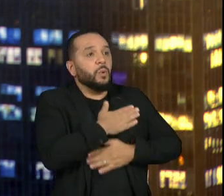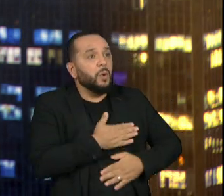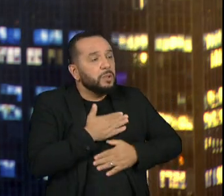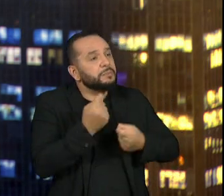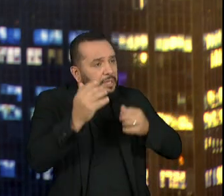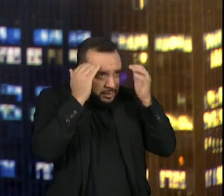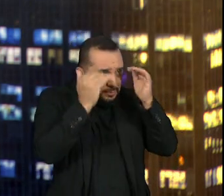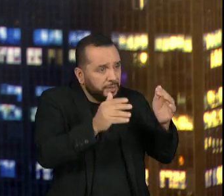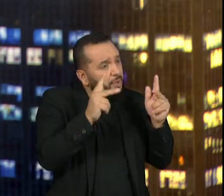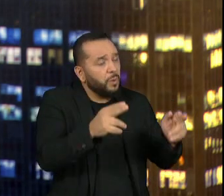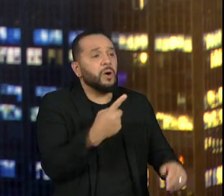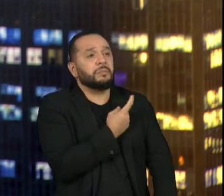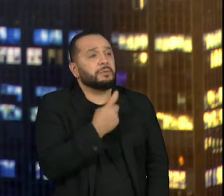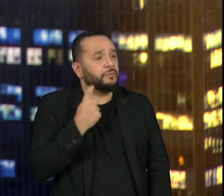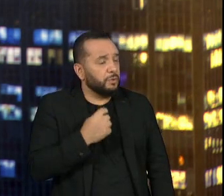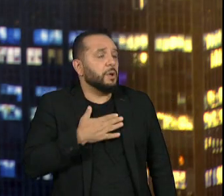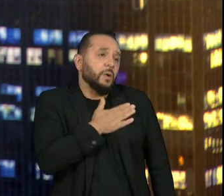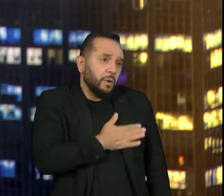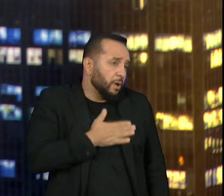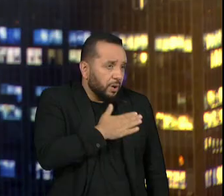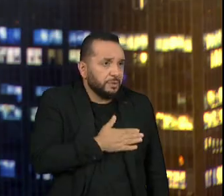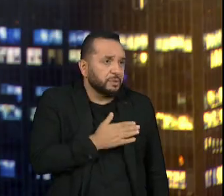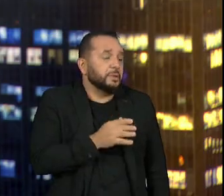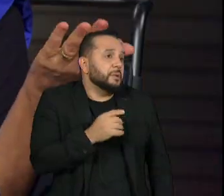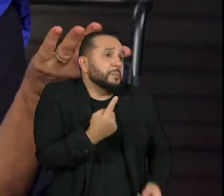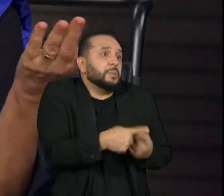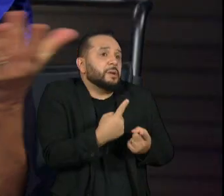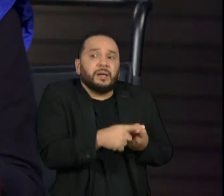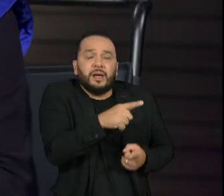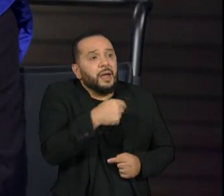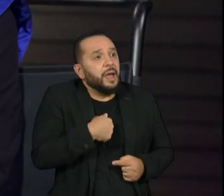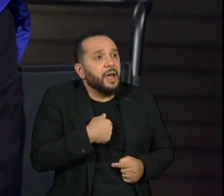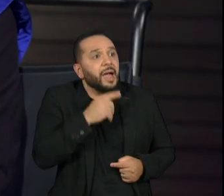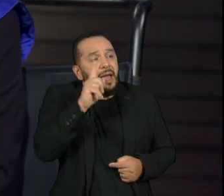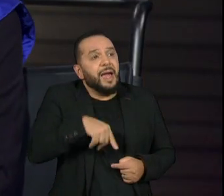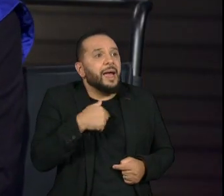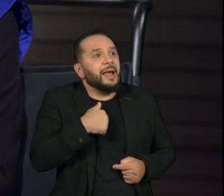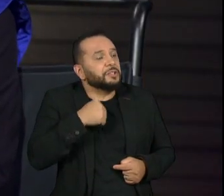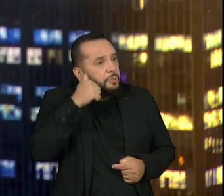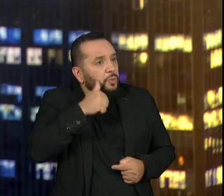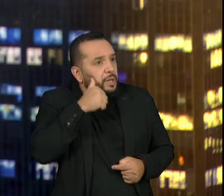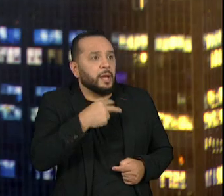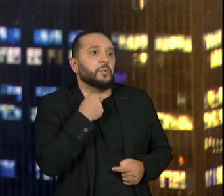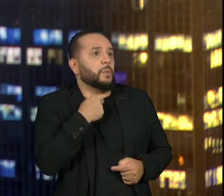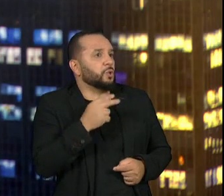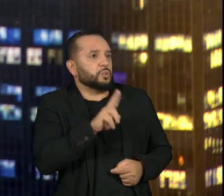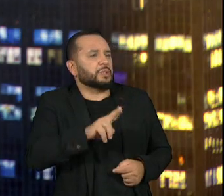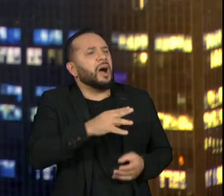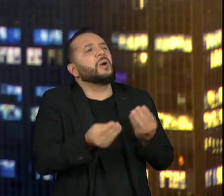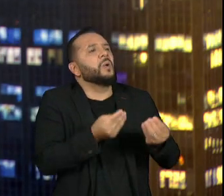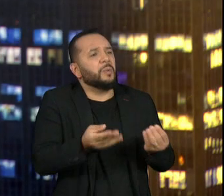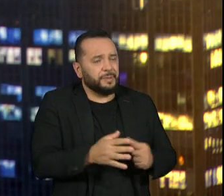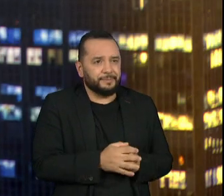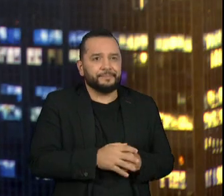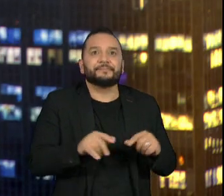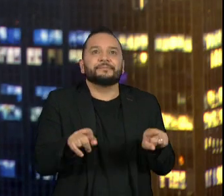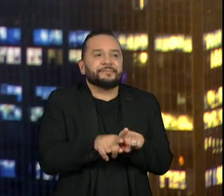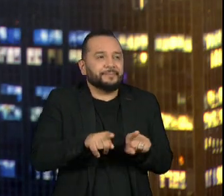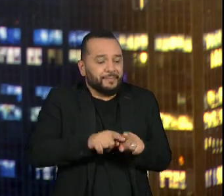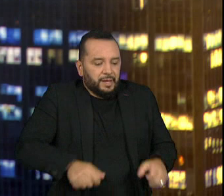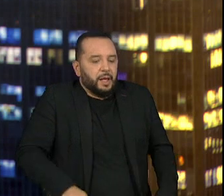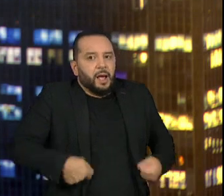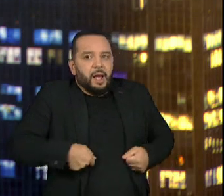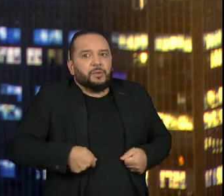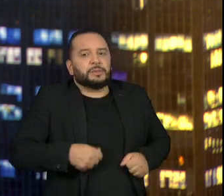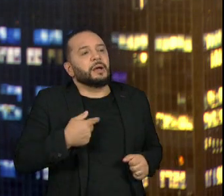do perfume, não é? Então, eu gosto desse, mas porque ele é masculino eu não posso usar, não é? Não é? E por falar em calça, então, as mulheres